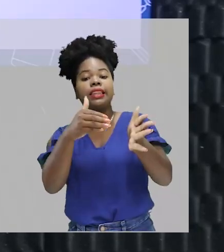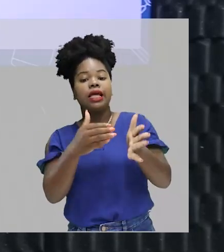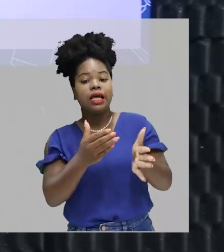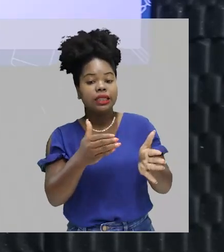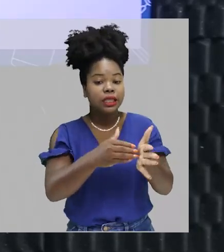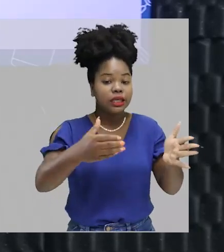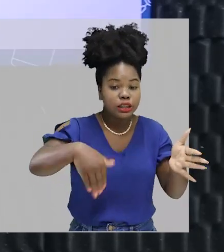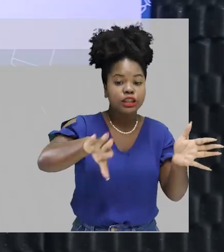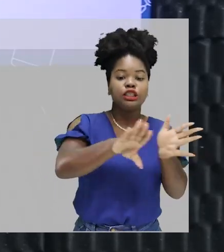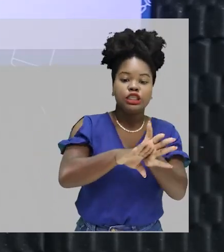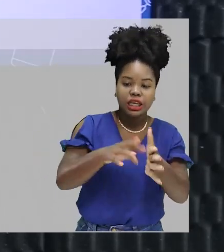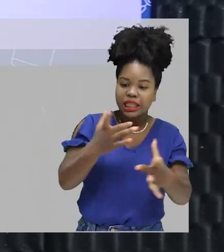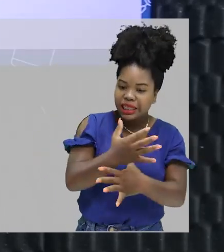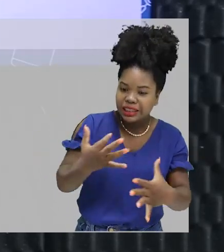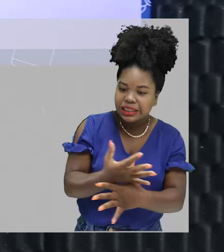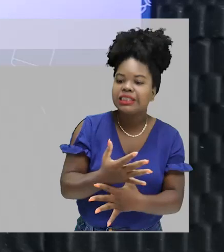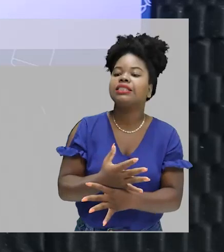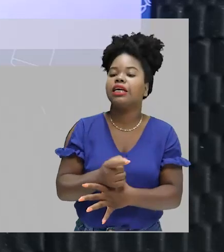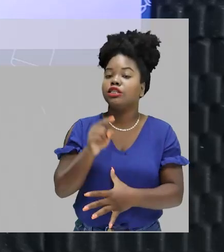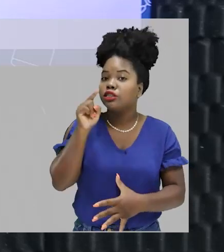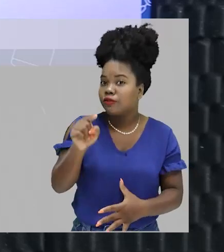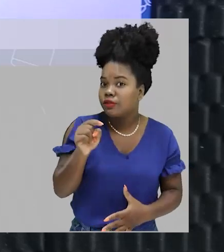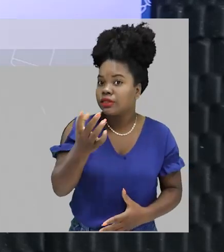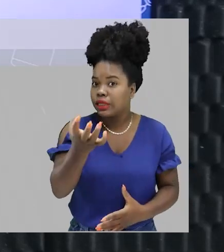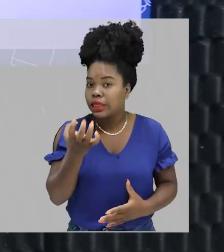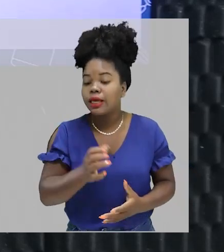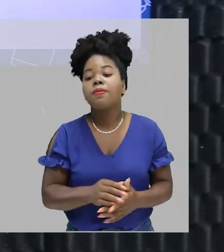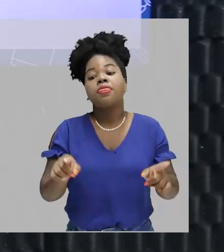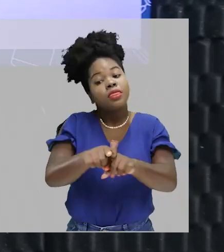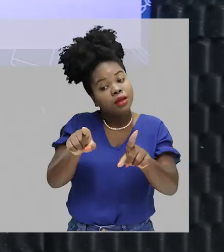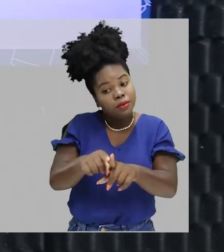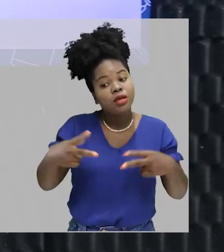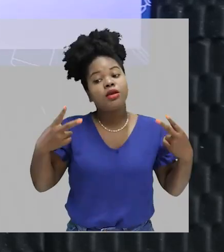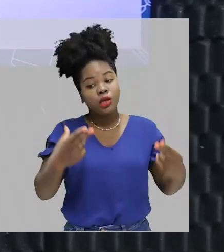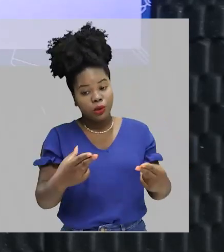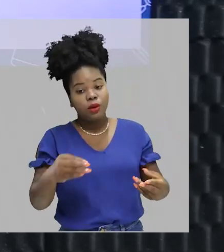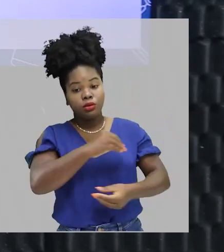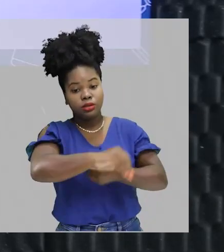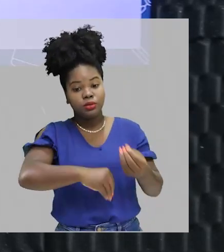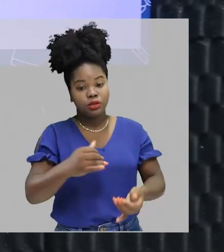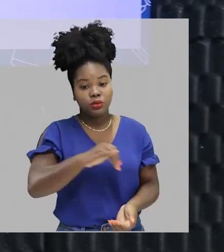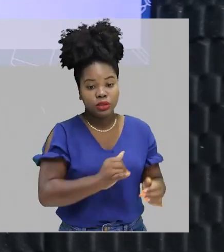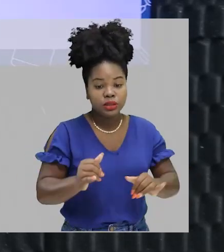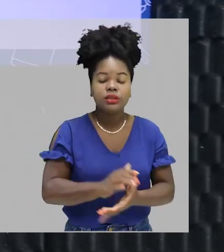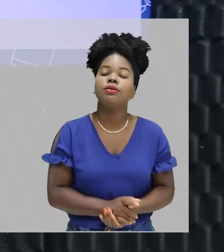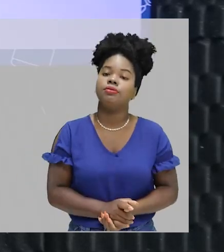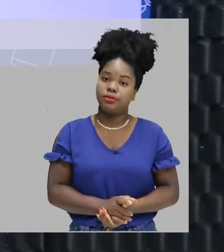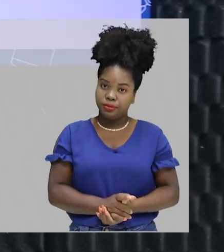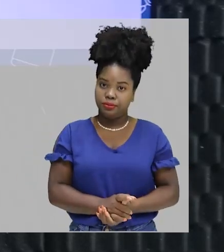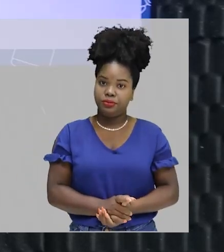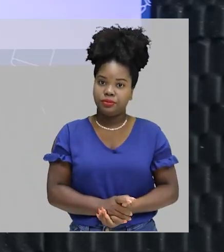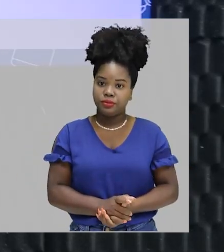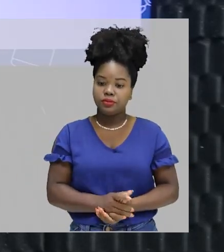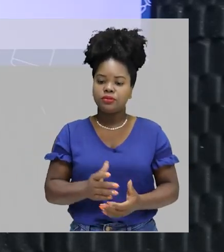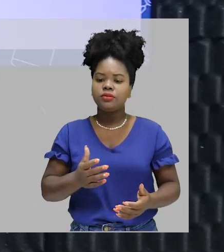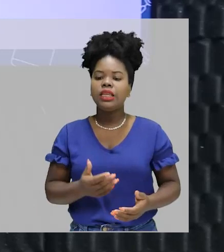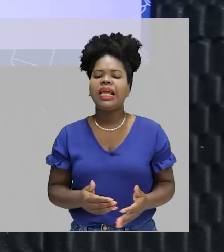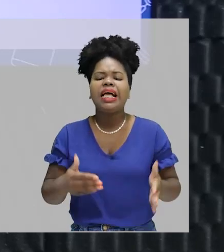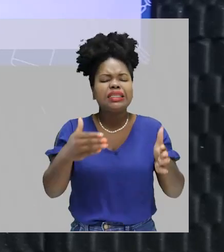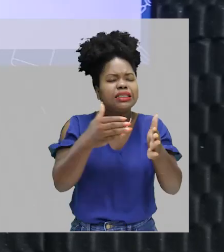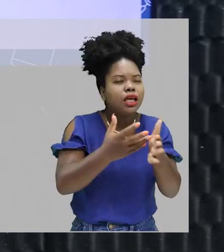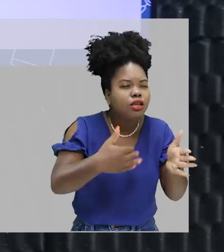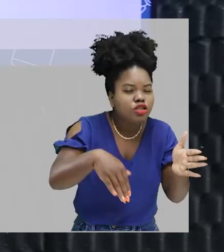final. Também, né, nas reações químicas, pode ocorrer algo semelhante. Até chegar